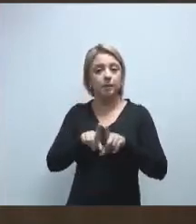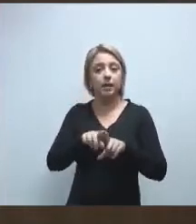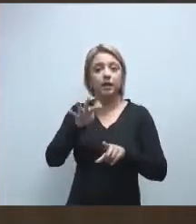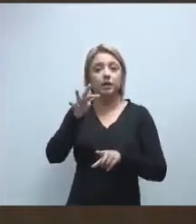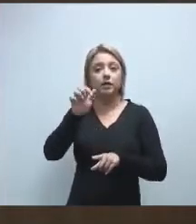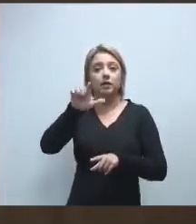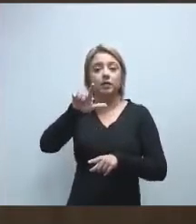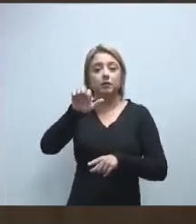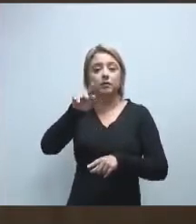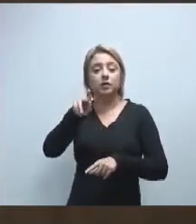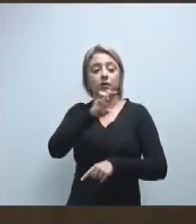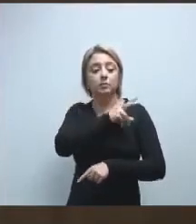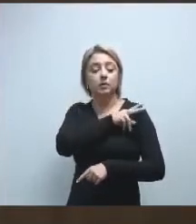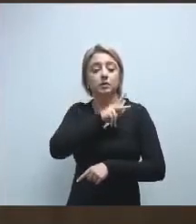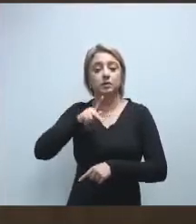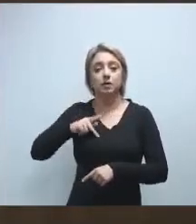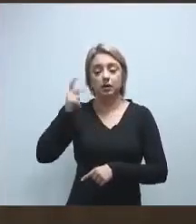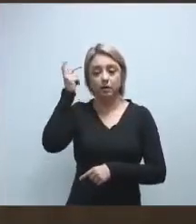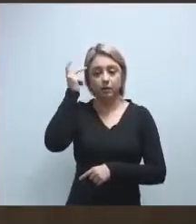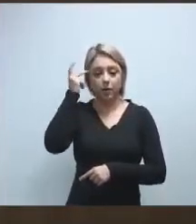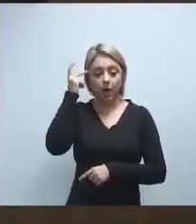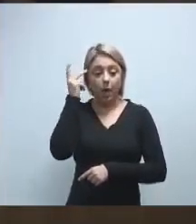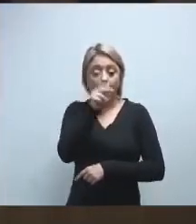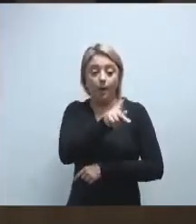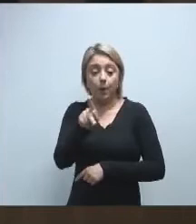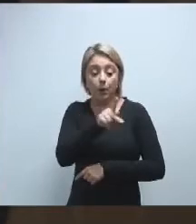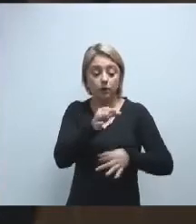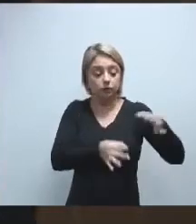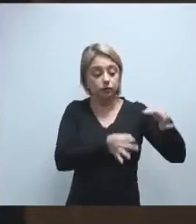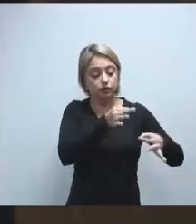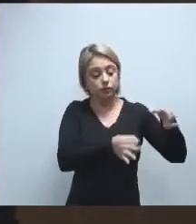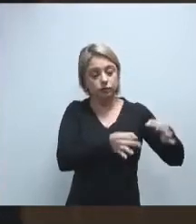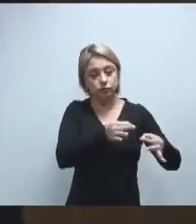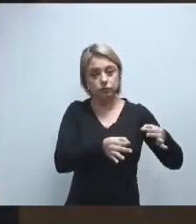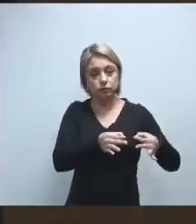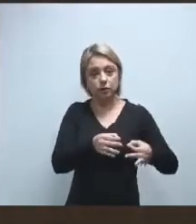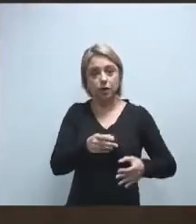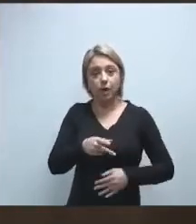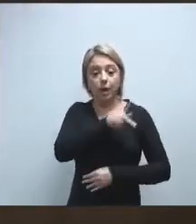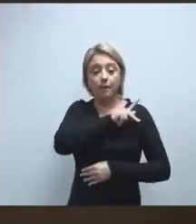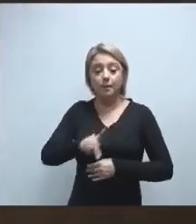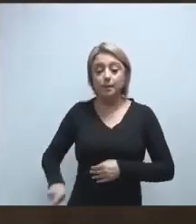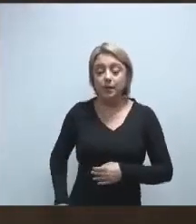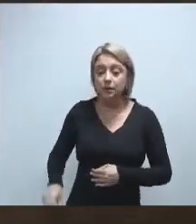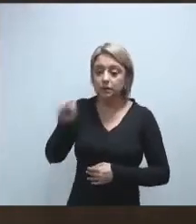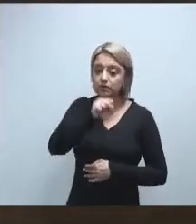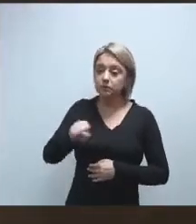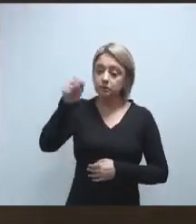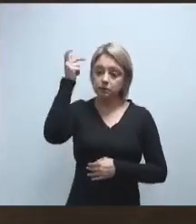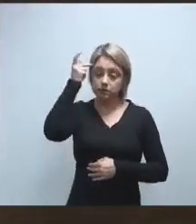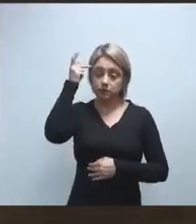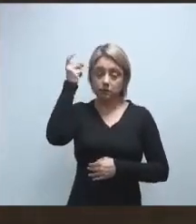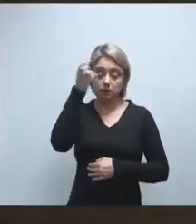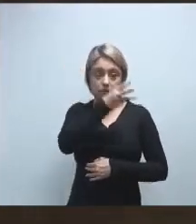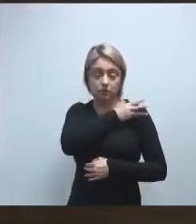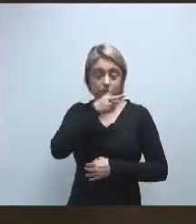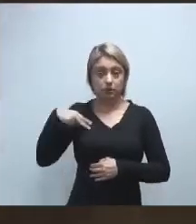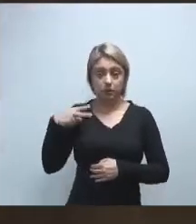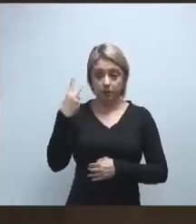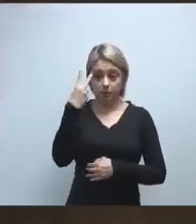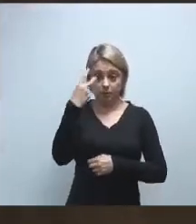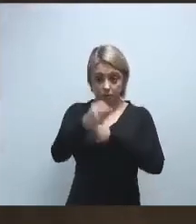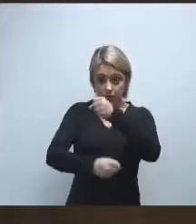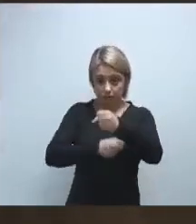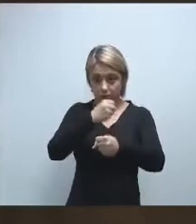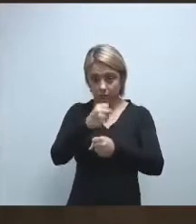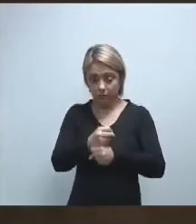ministério público de são paulo atuou como procurador de justiça presidiu a associação paulista do ministério público por dois mandatos e